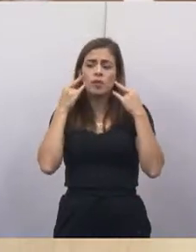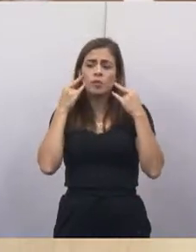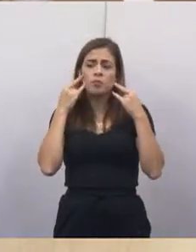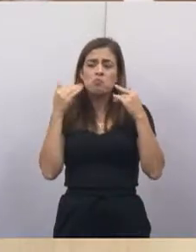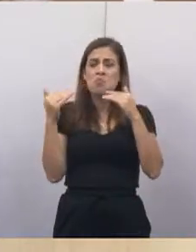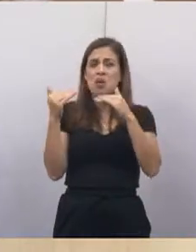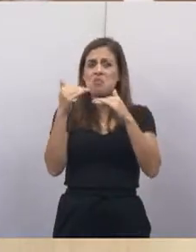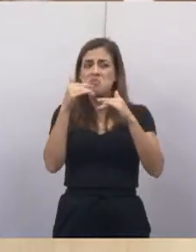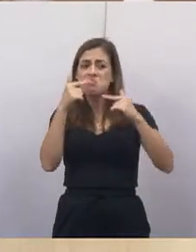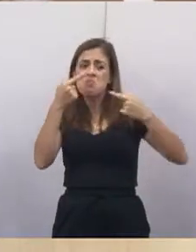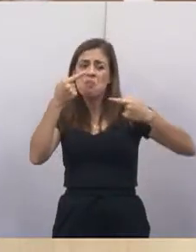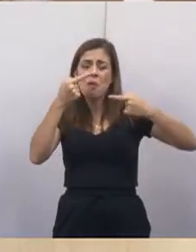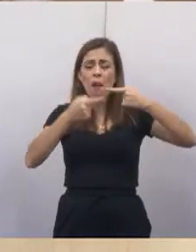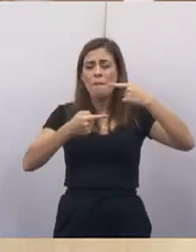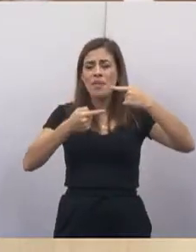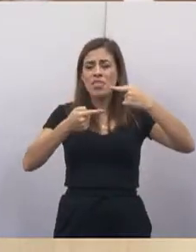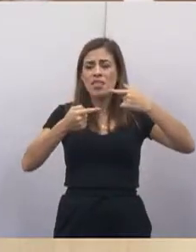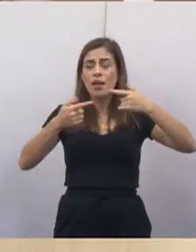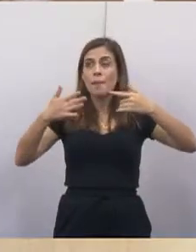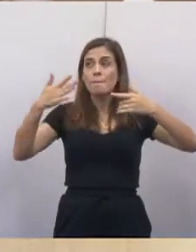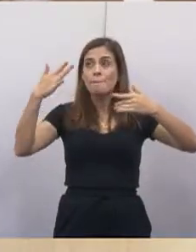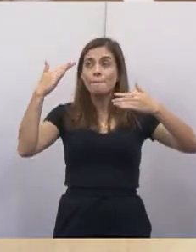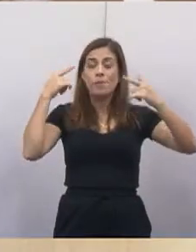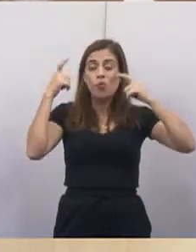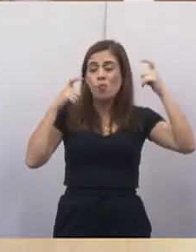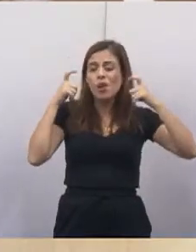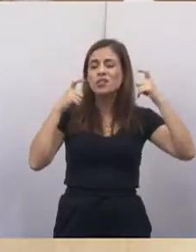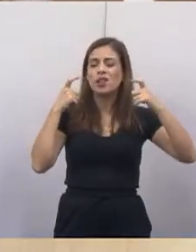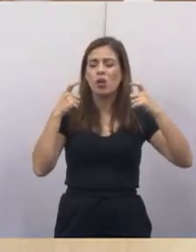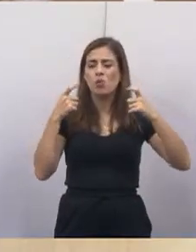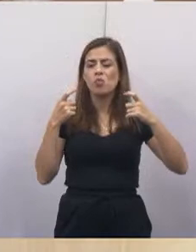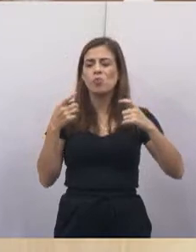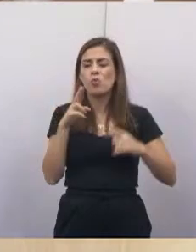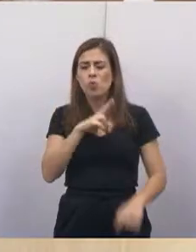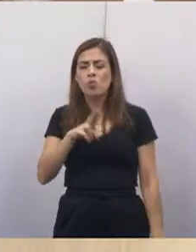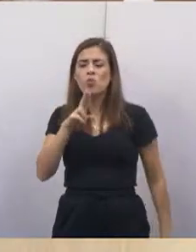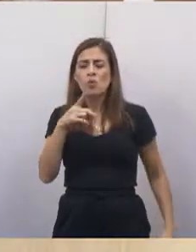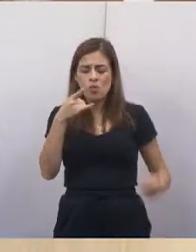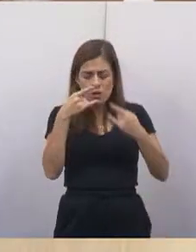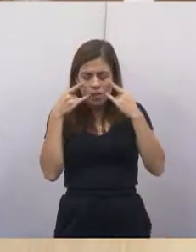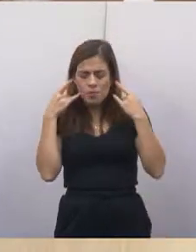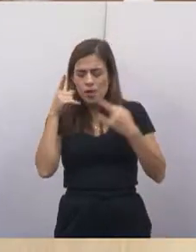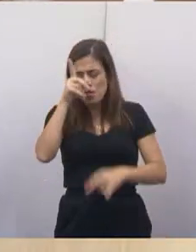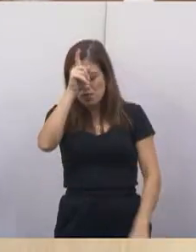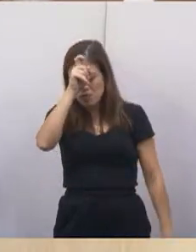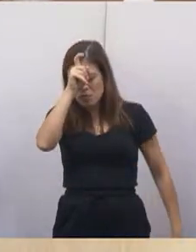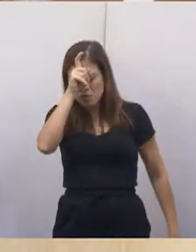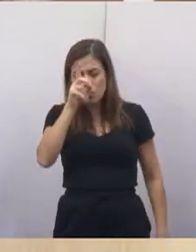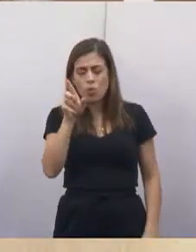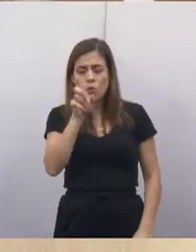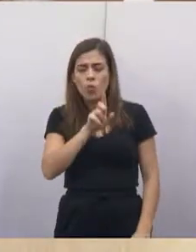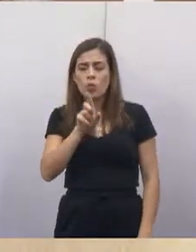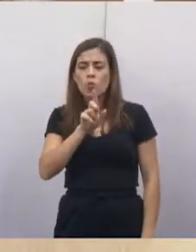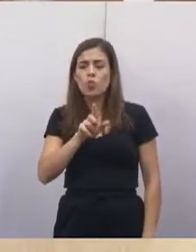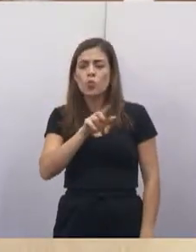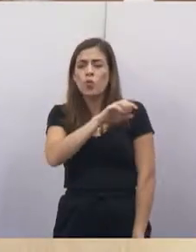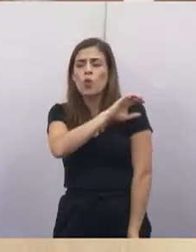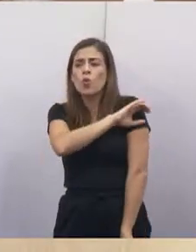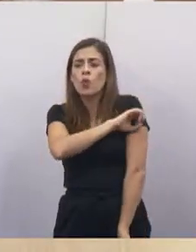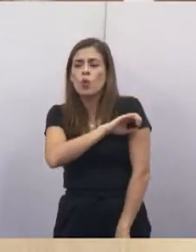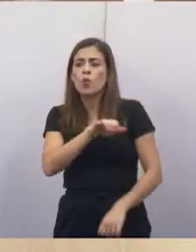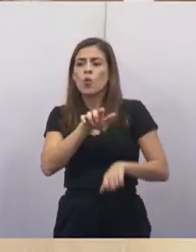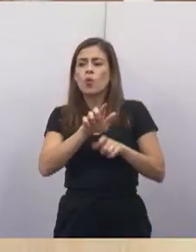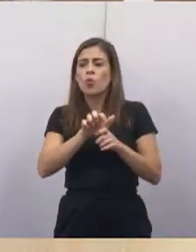preocupação, não é? Então, use a sua máscara dentro da UPA, se cuide, né, continuando usando o gel, porque eu só vou